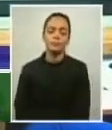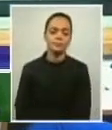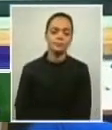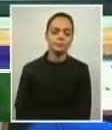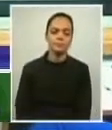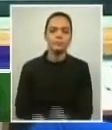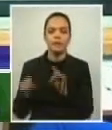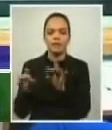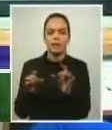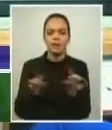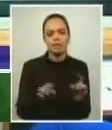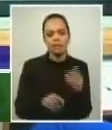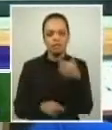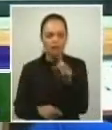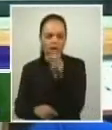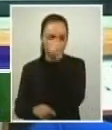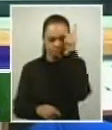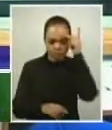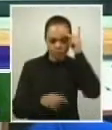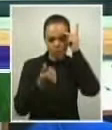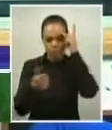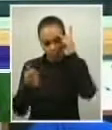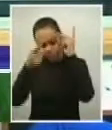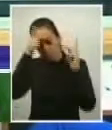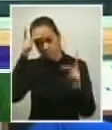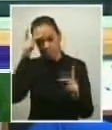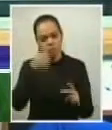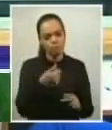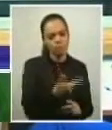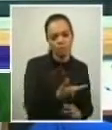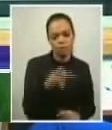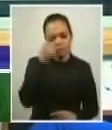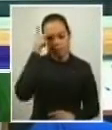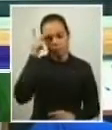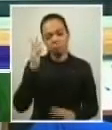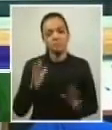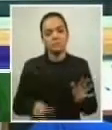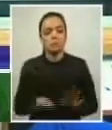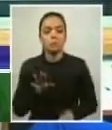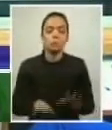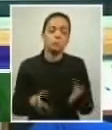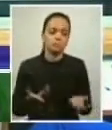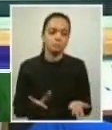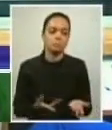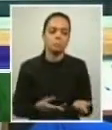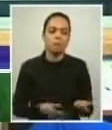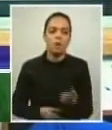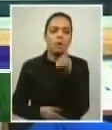um para cada dez onze doze as pessoas de Atenas